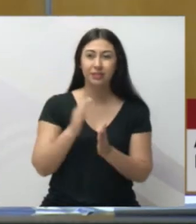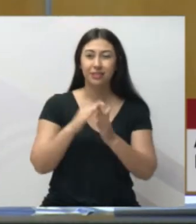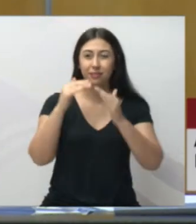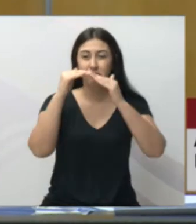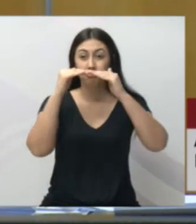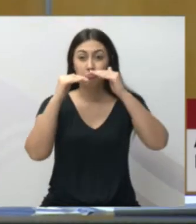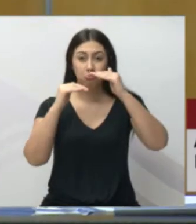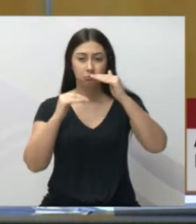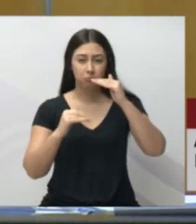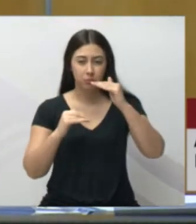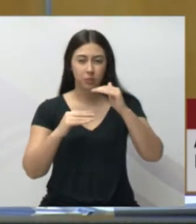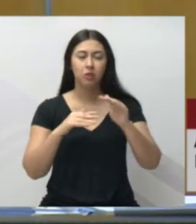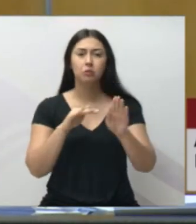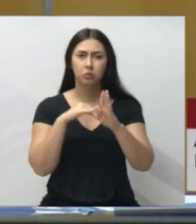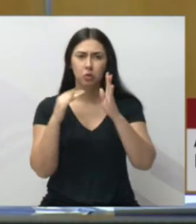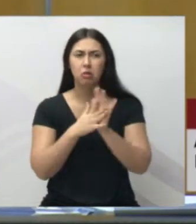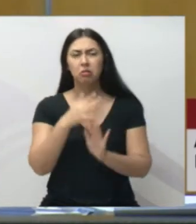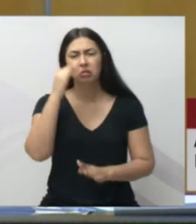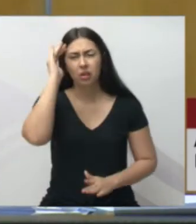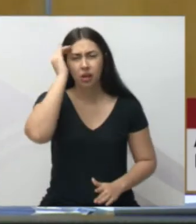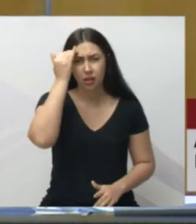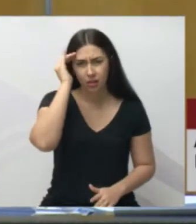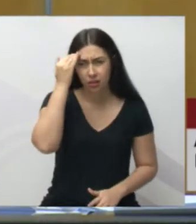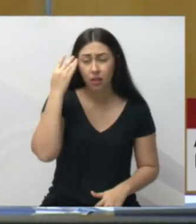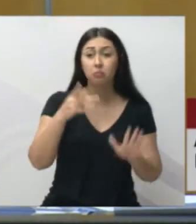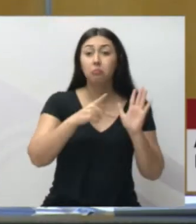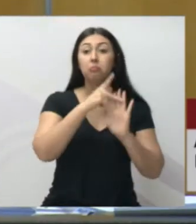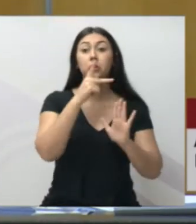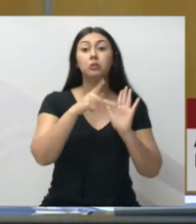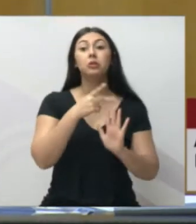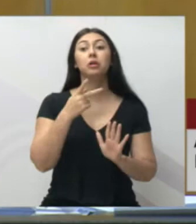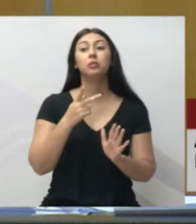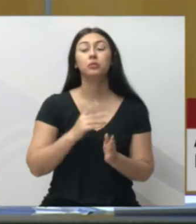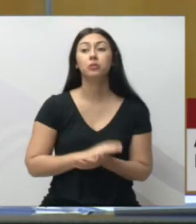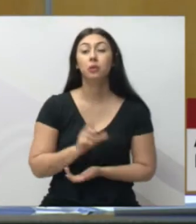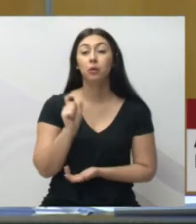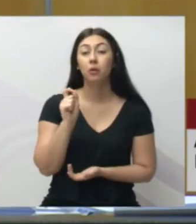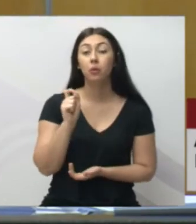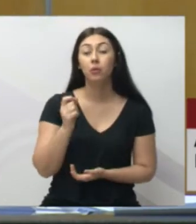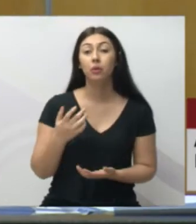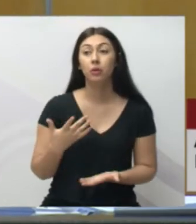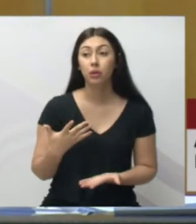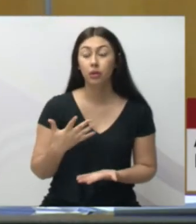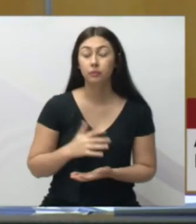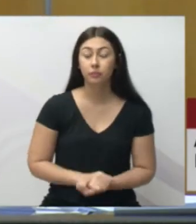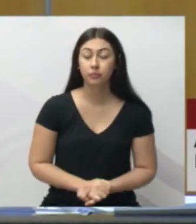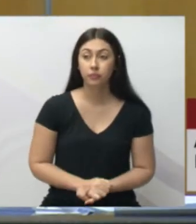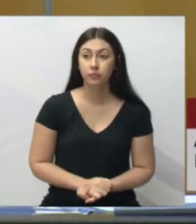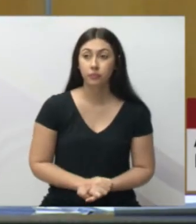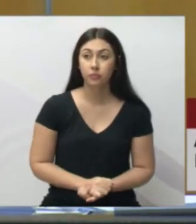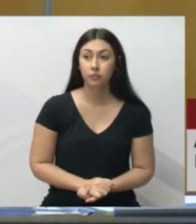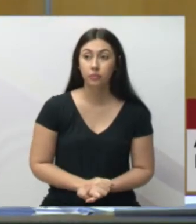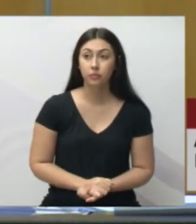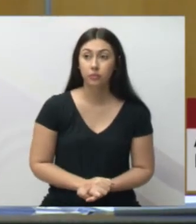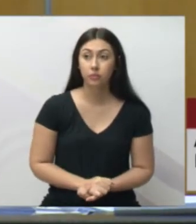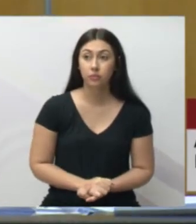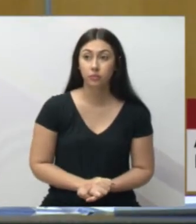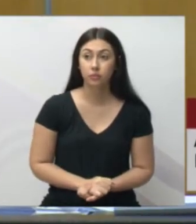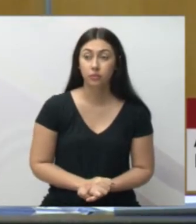que todos tenham conhecimento que o projeto consiste também em